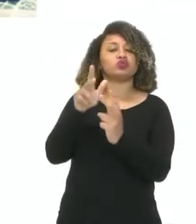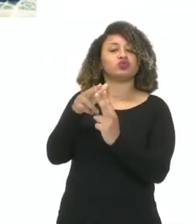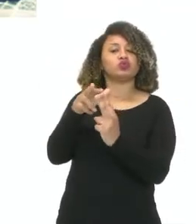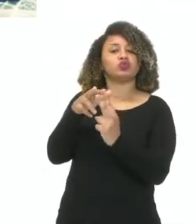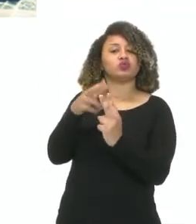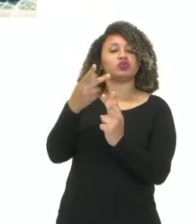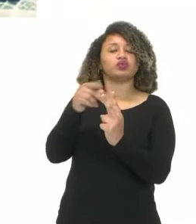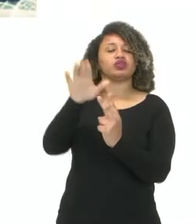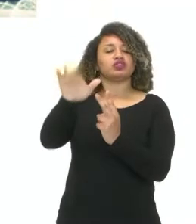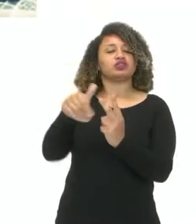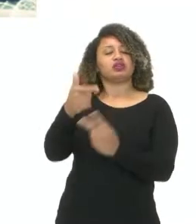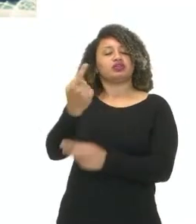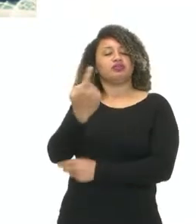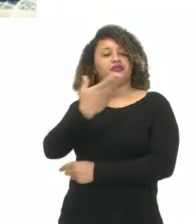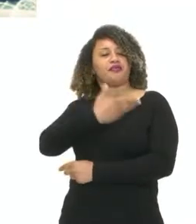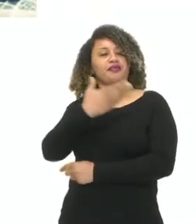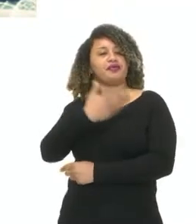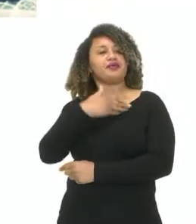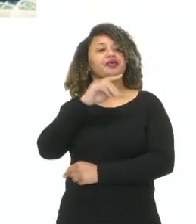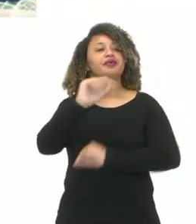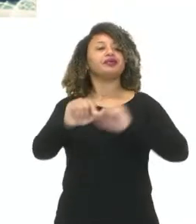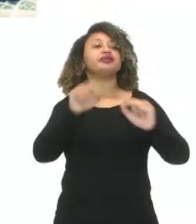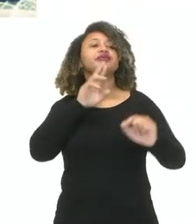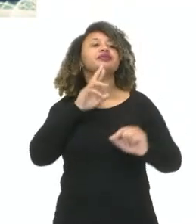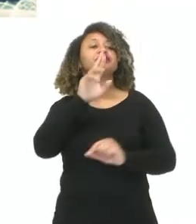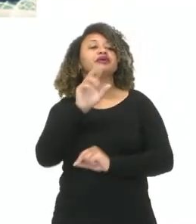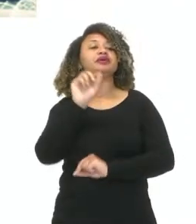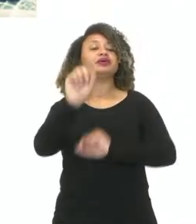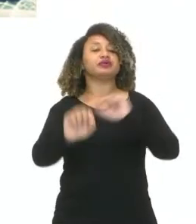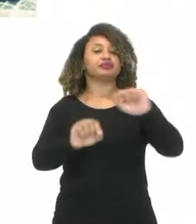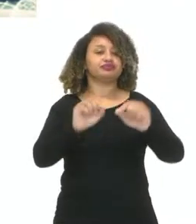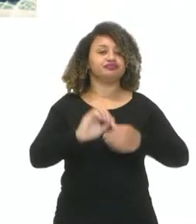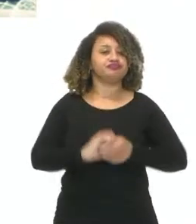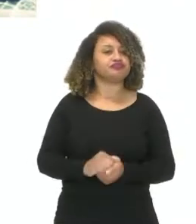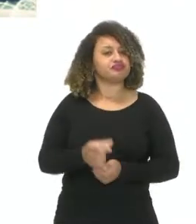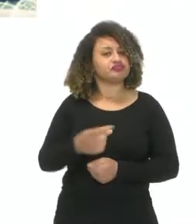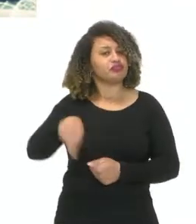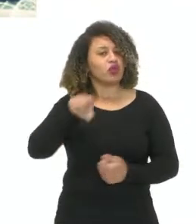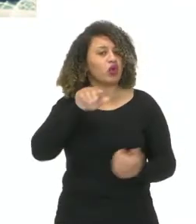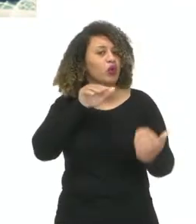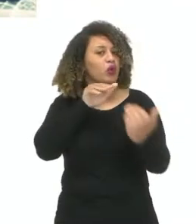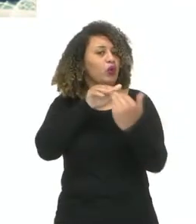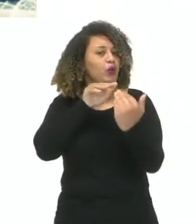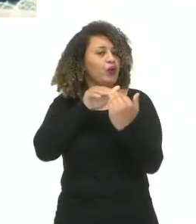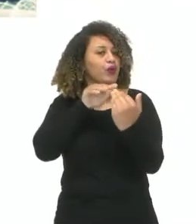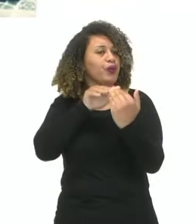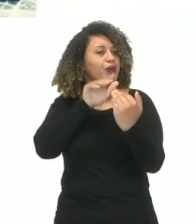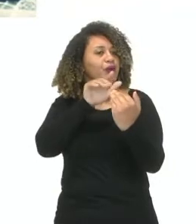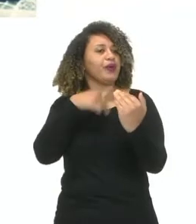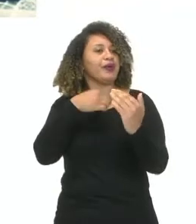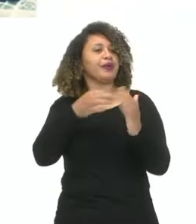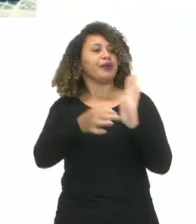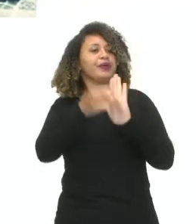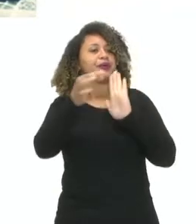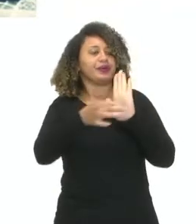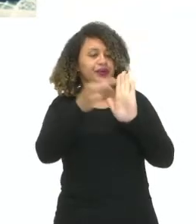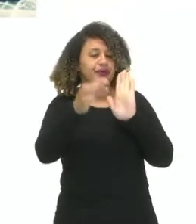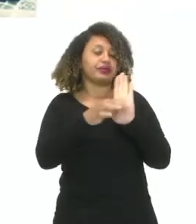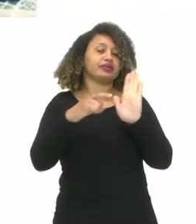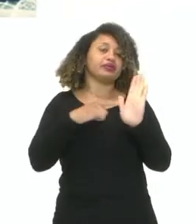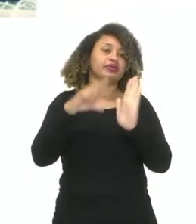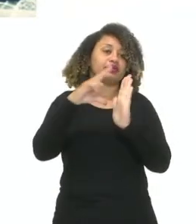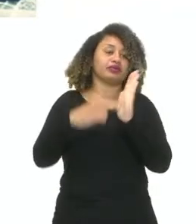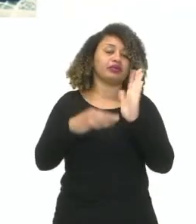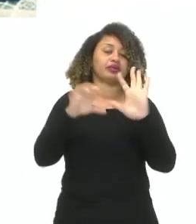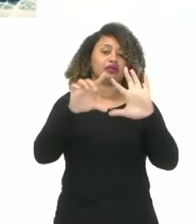colega, outros colegas, e vocês vão responder sobre o seguinte: se vocês concordam com o argumento mobilizado nesse